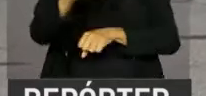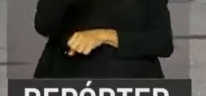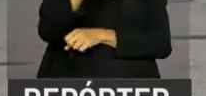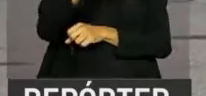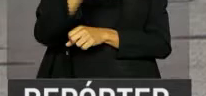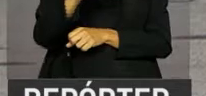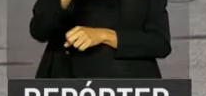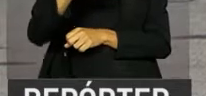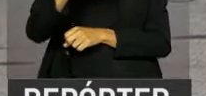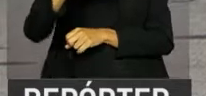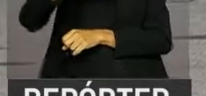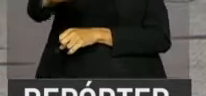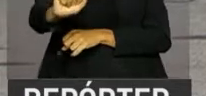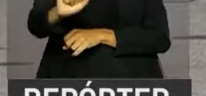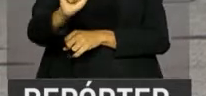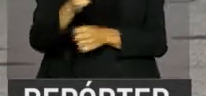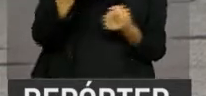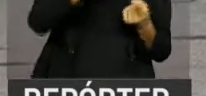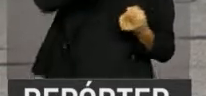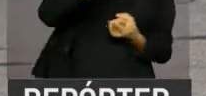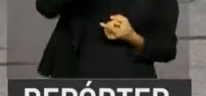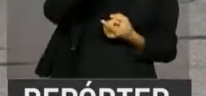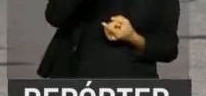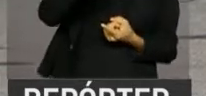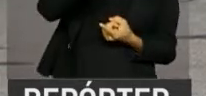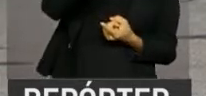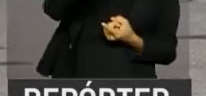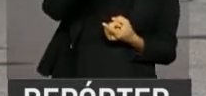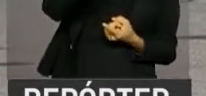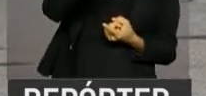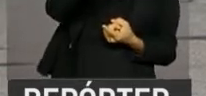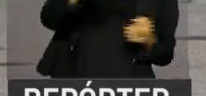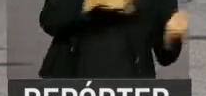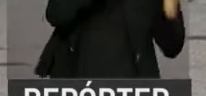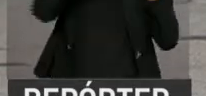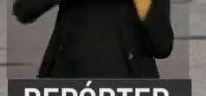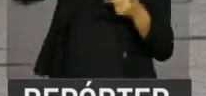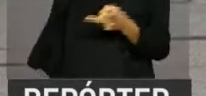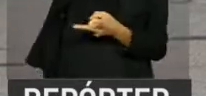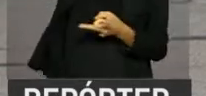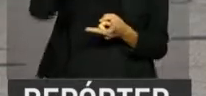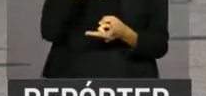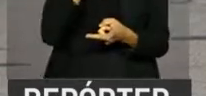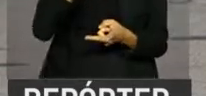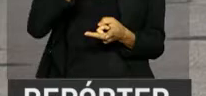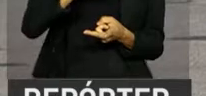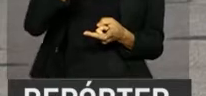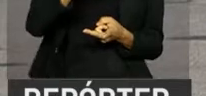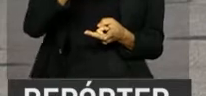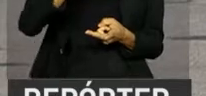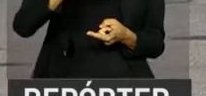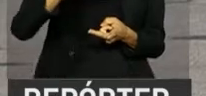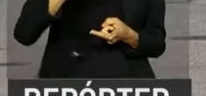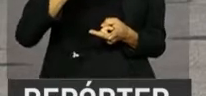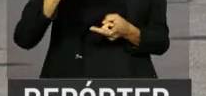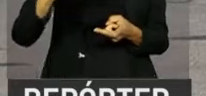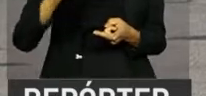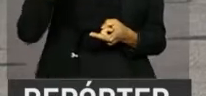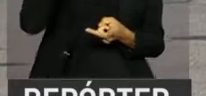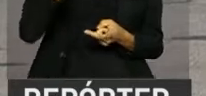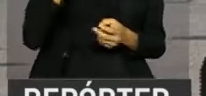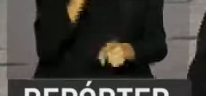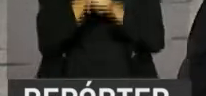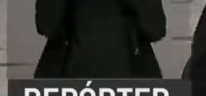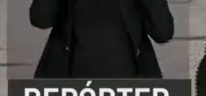da suécia o rei carlos 16 gustav ea rainha silvia esse encontro acontece no palácio dos